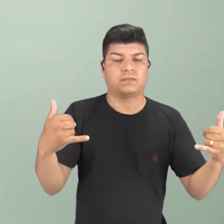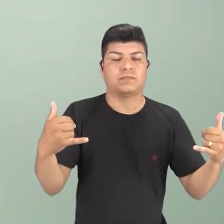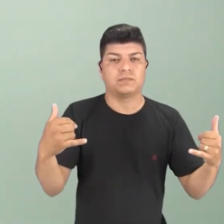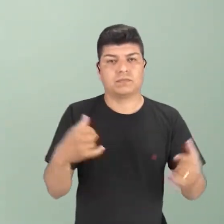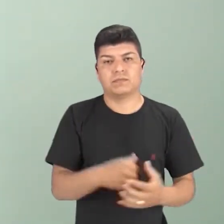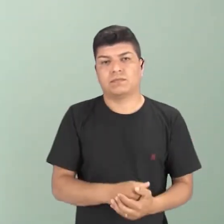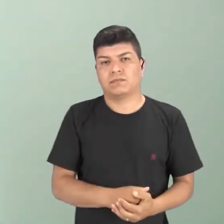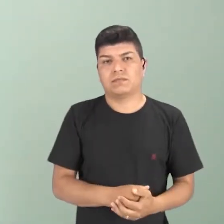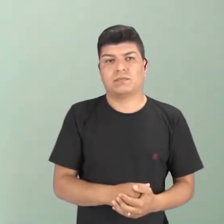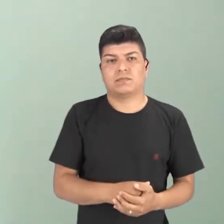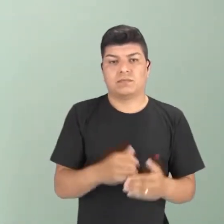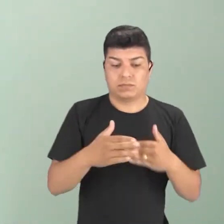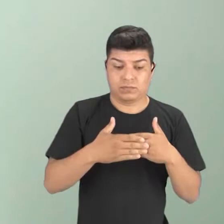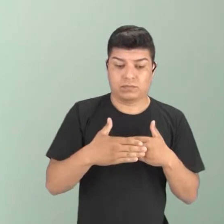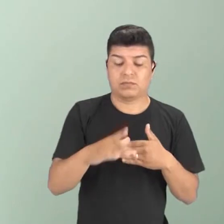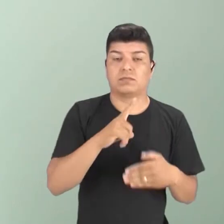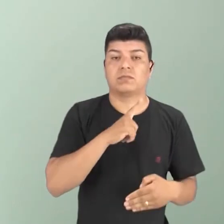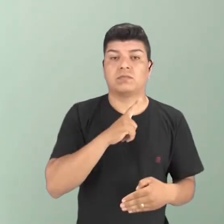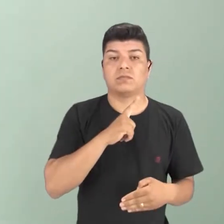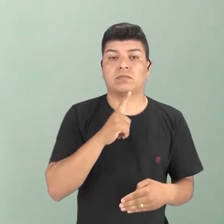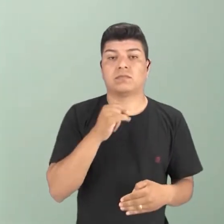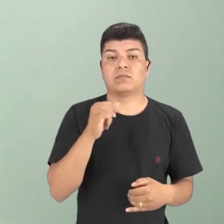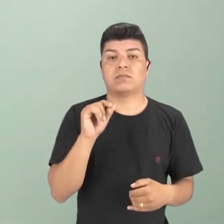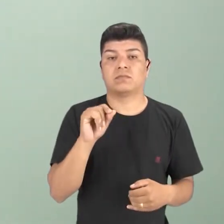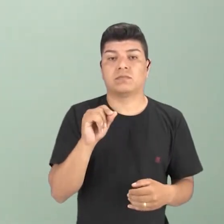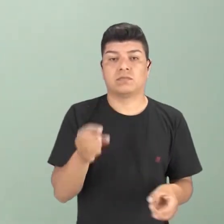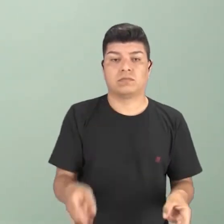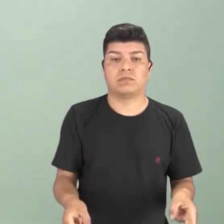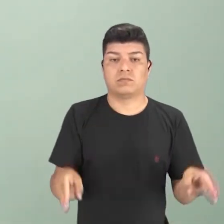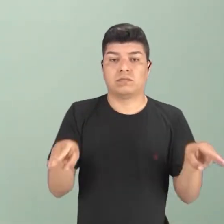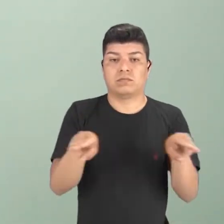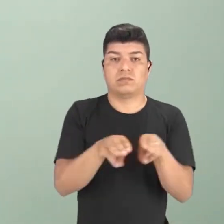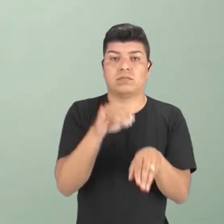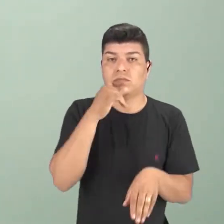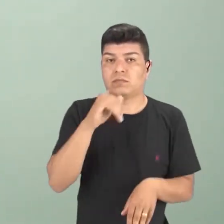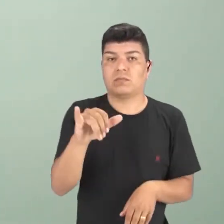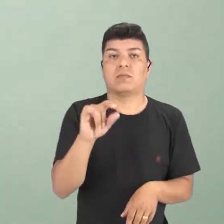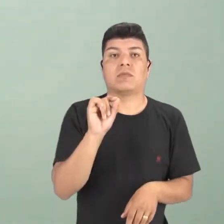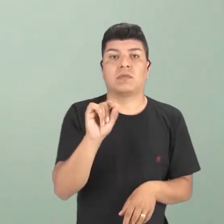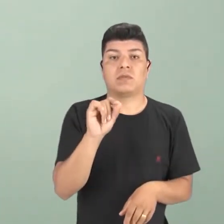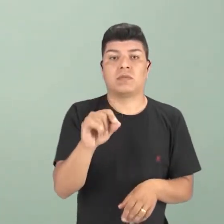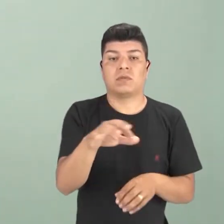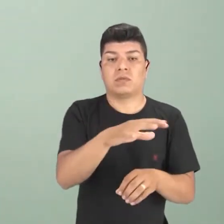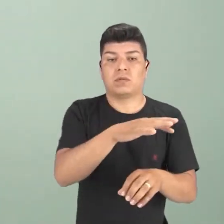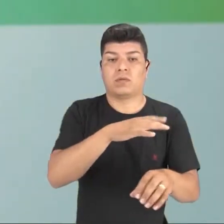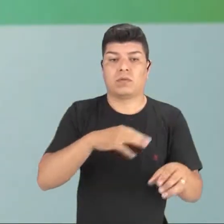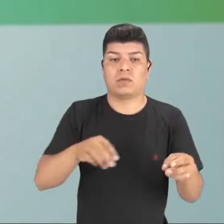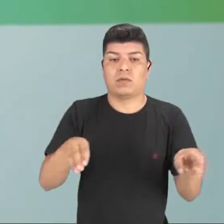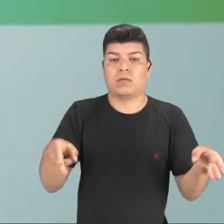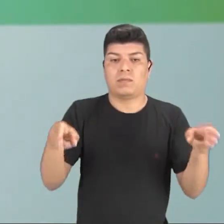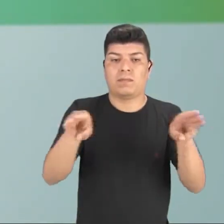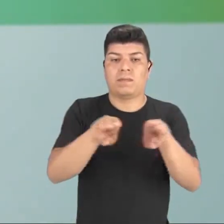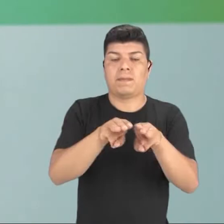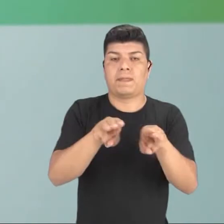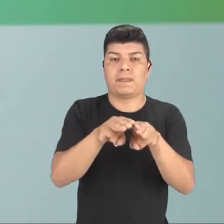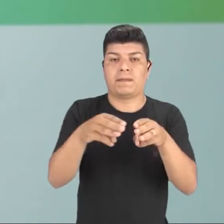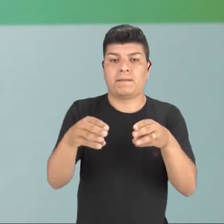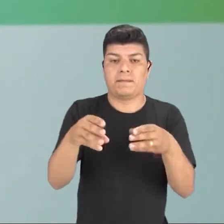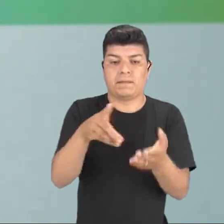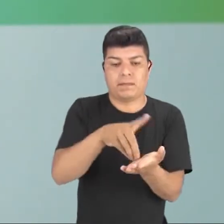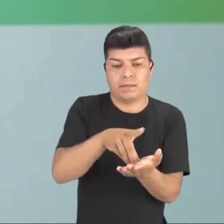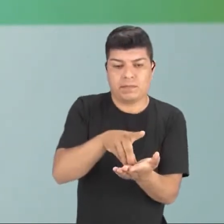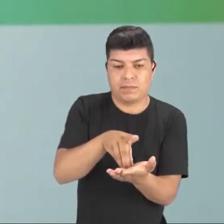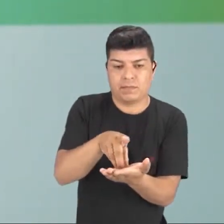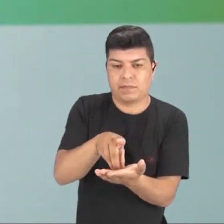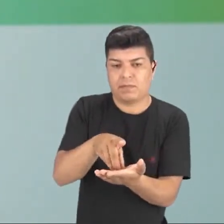e a partir dele tem a condução de uma corrente elétrica, a gente viu que em torno dele tem um campo magnético. Se você aproxima a bússola,